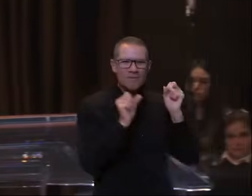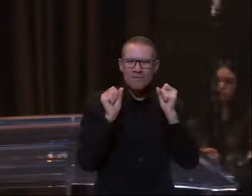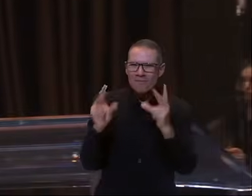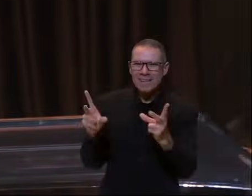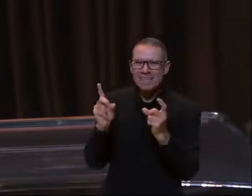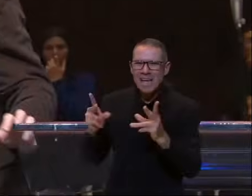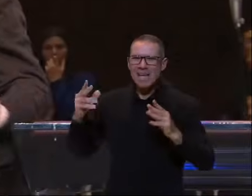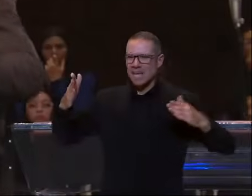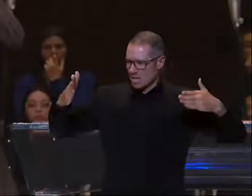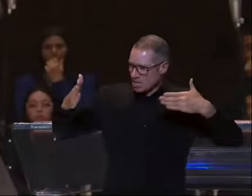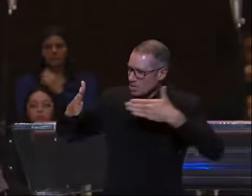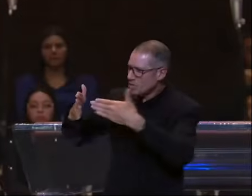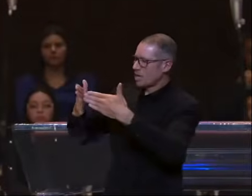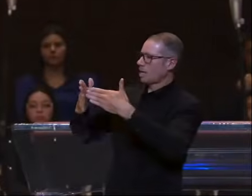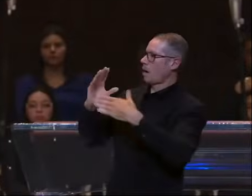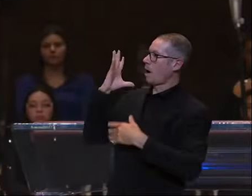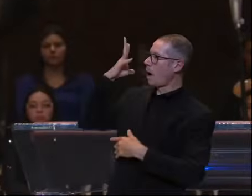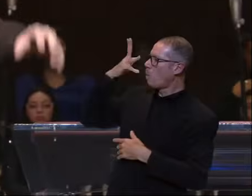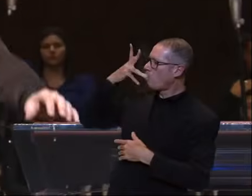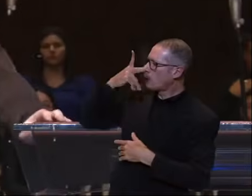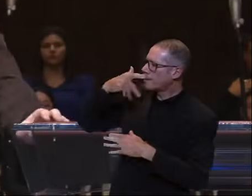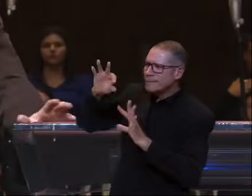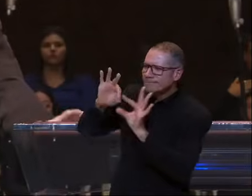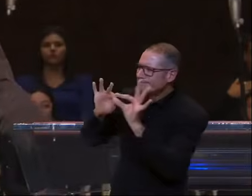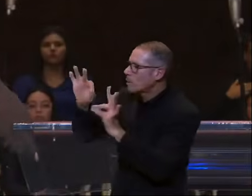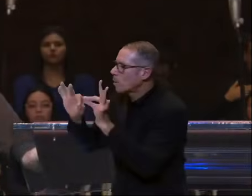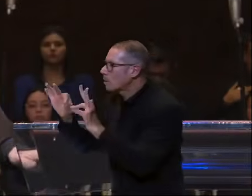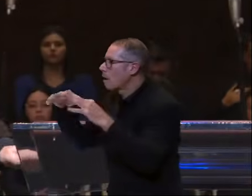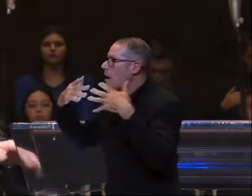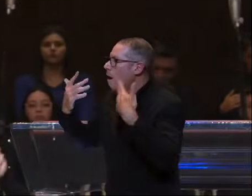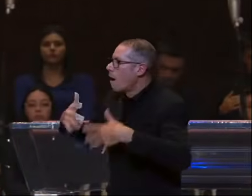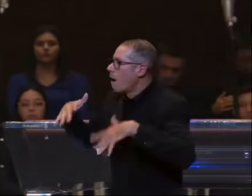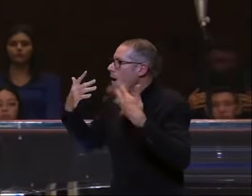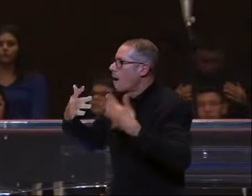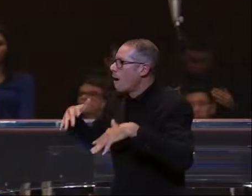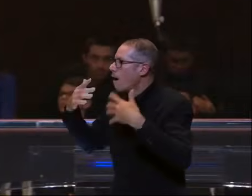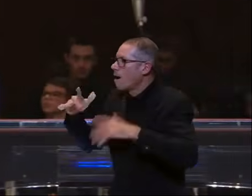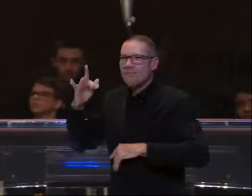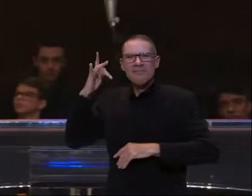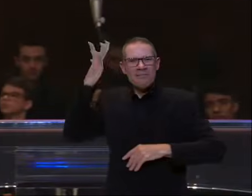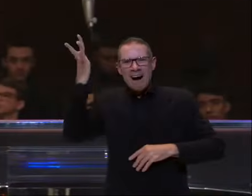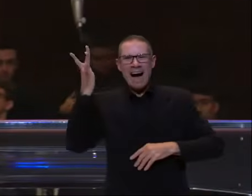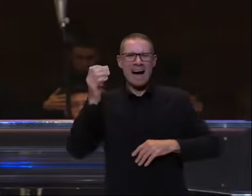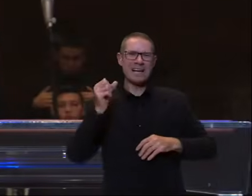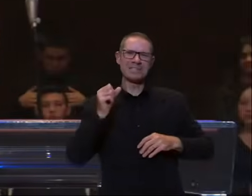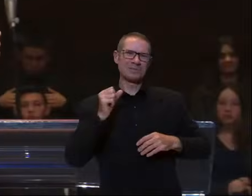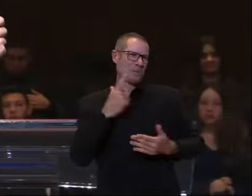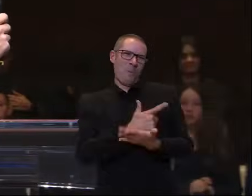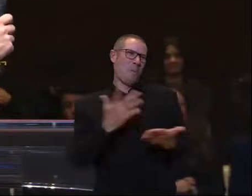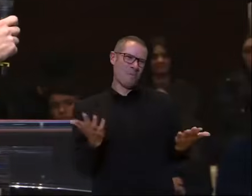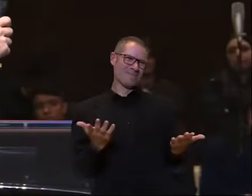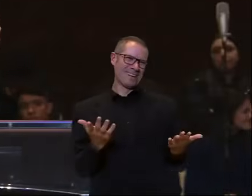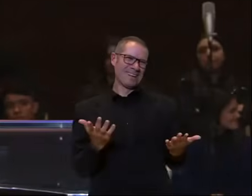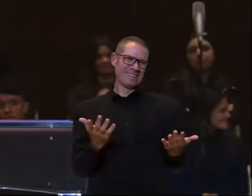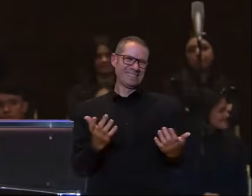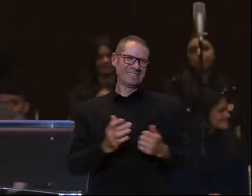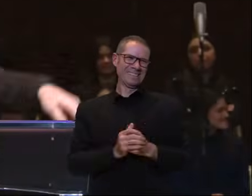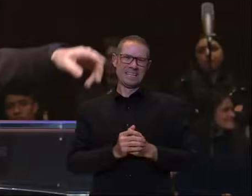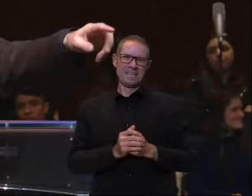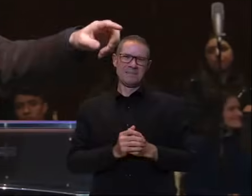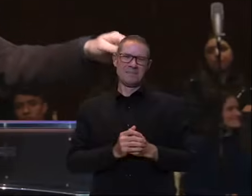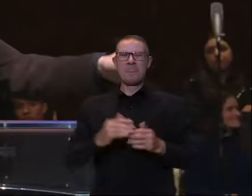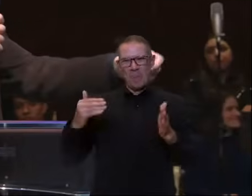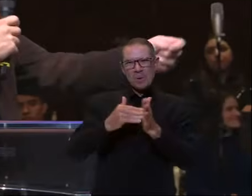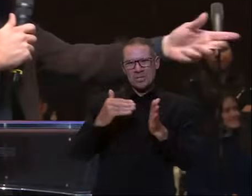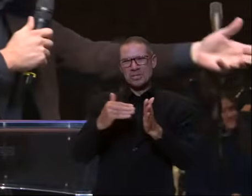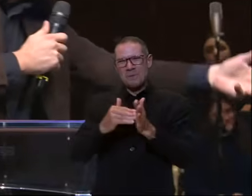Aí você chega lá e está tudo bonito, decorado, você fica fascinado e é fácil fazer negócio. E normalmente